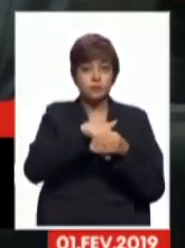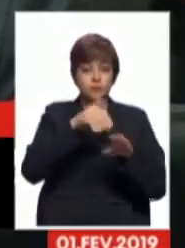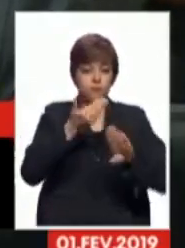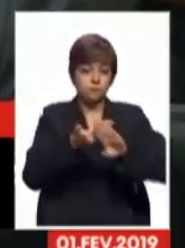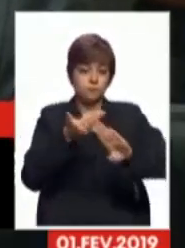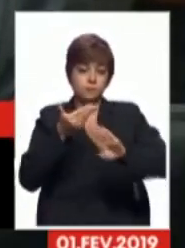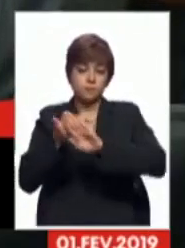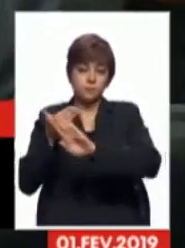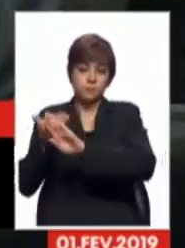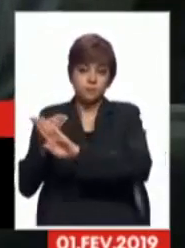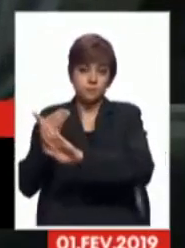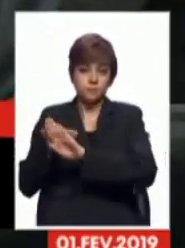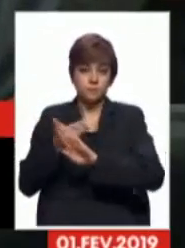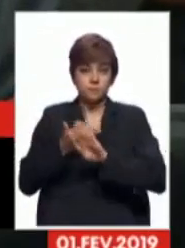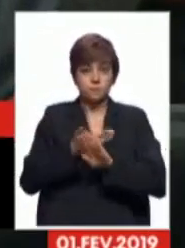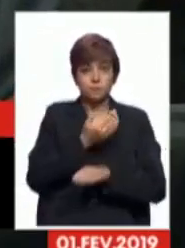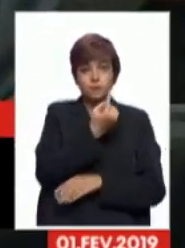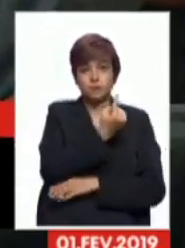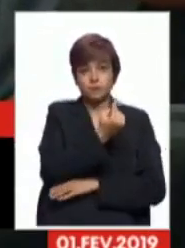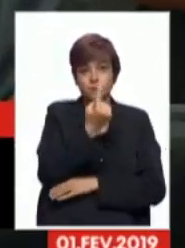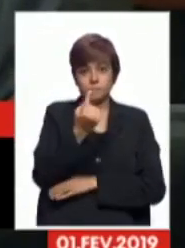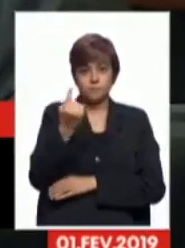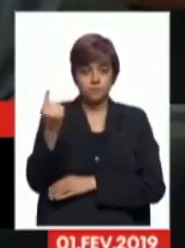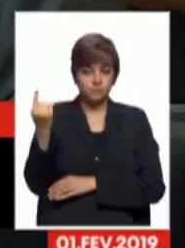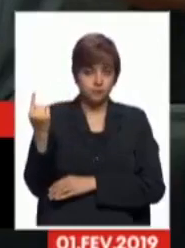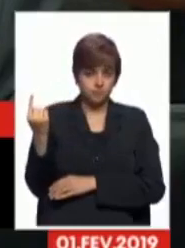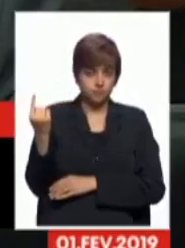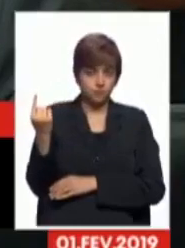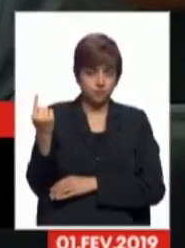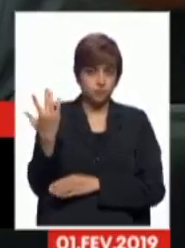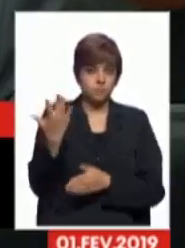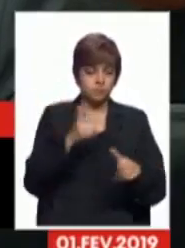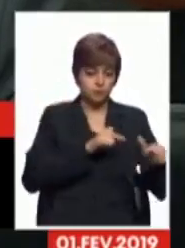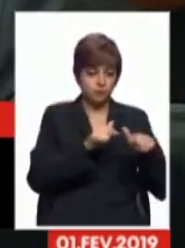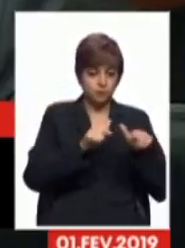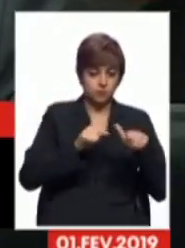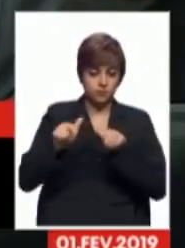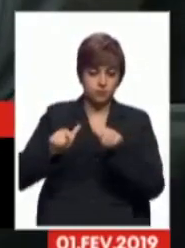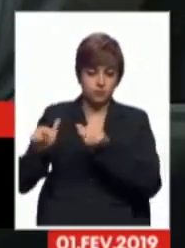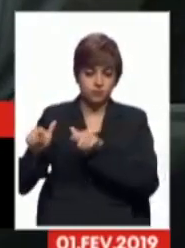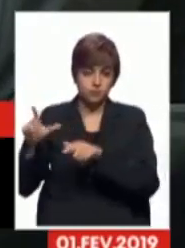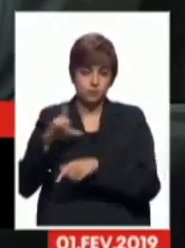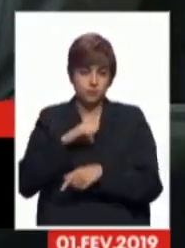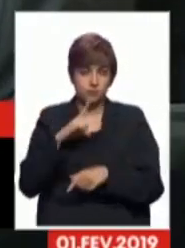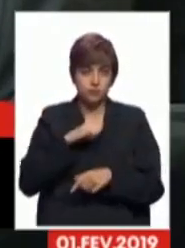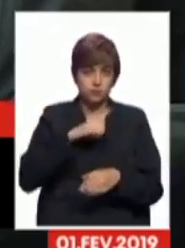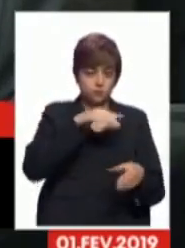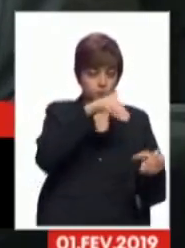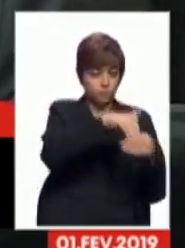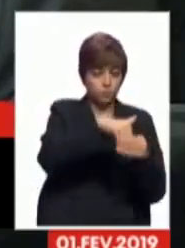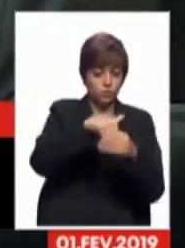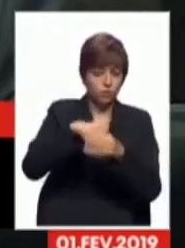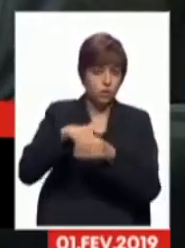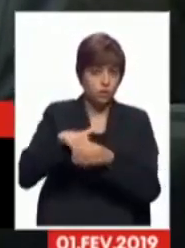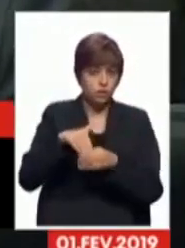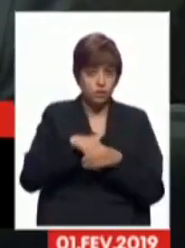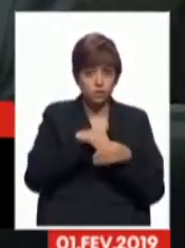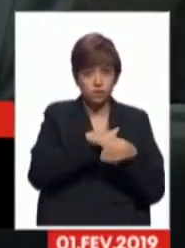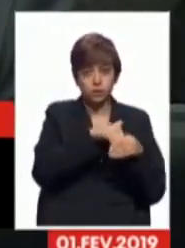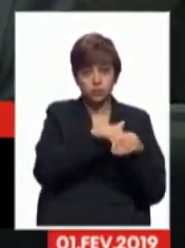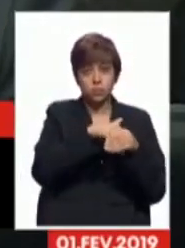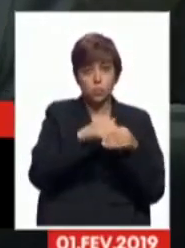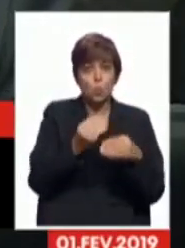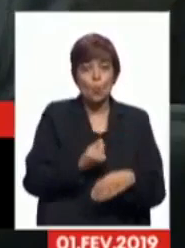separadamente para cada cargo e haverá tantas votações quantas forem as